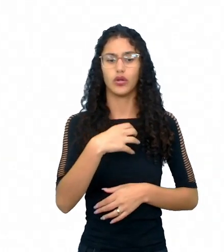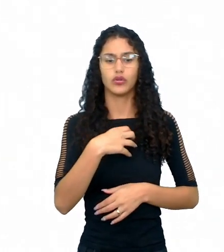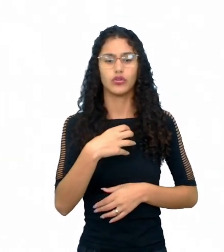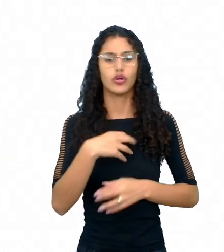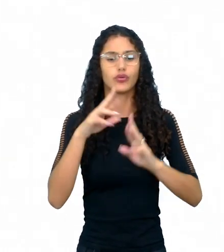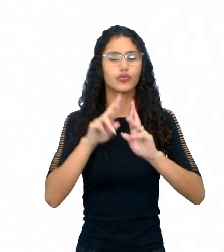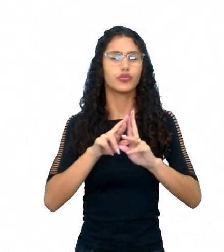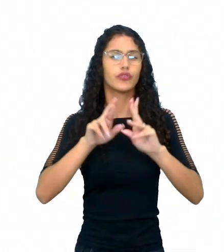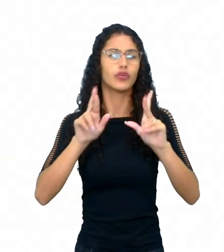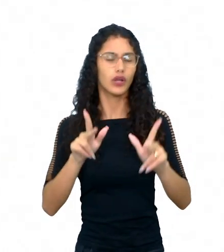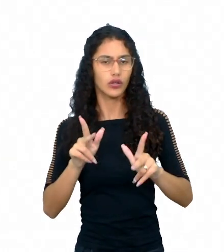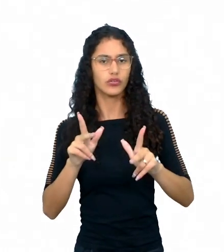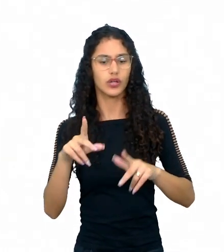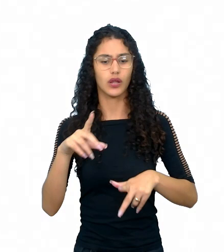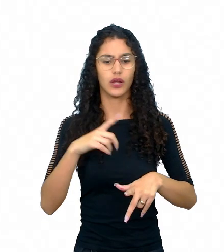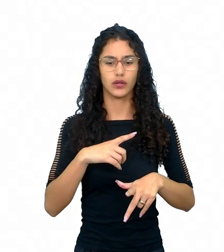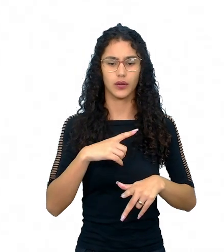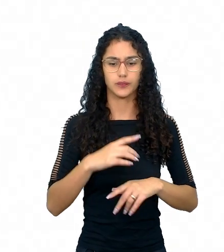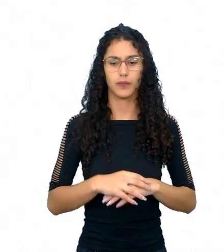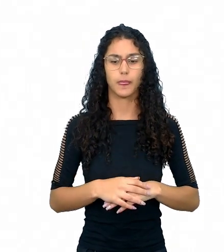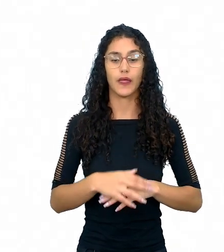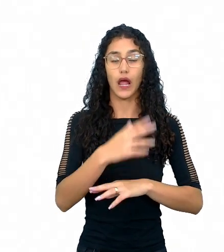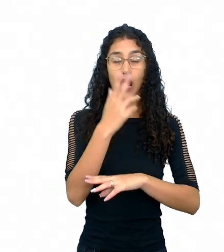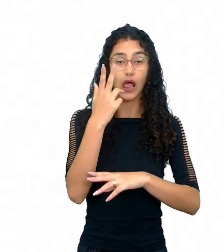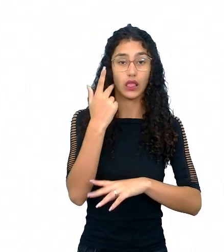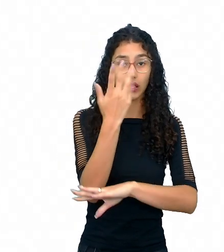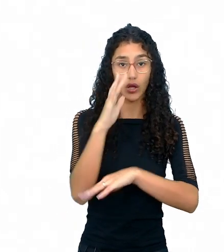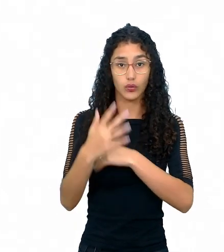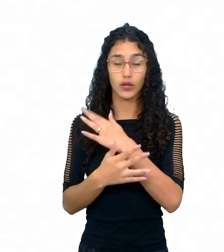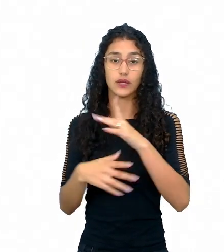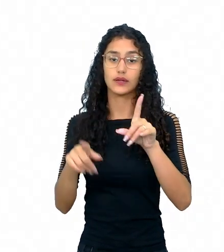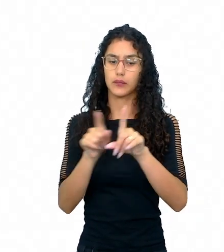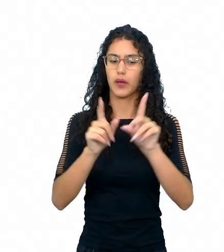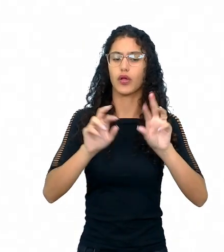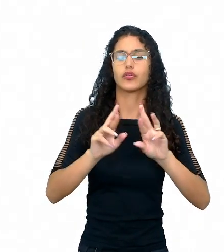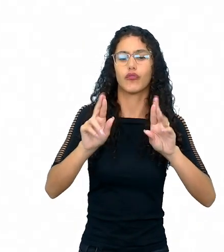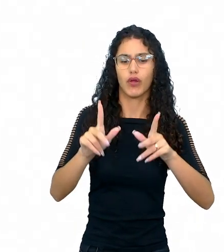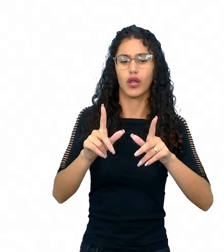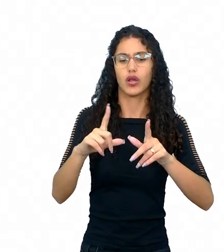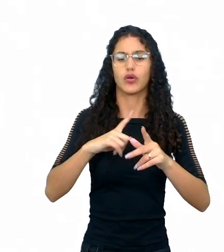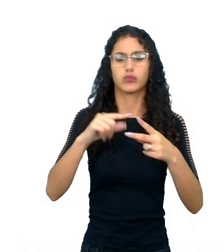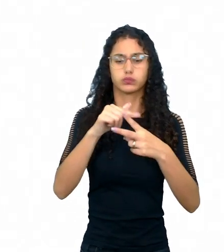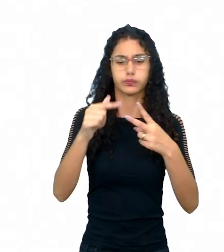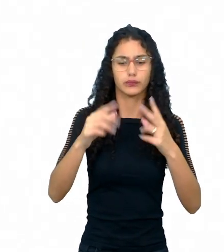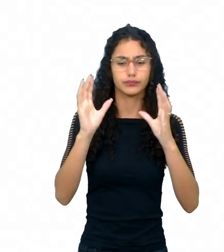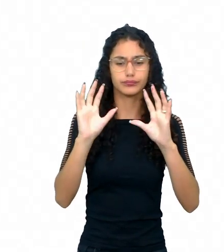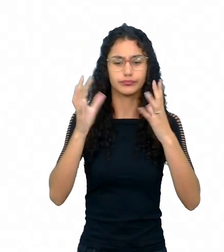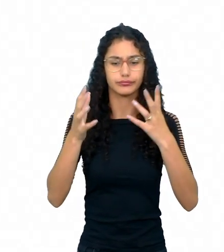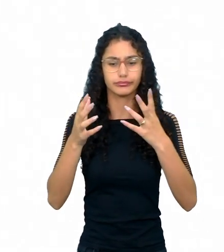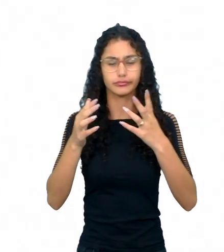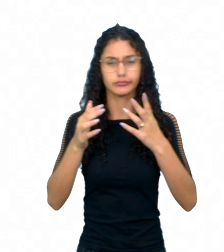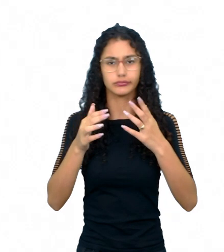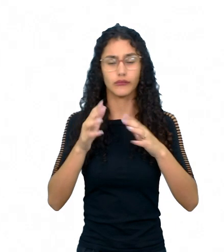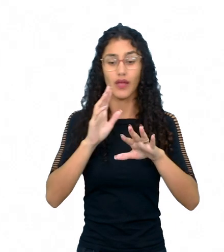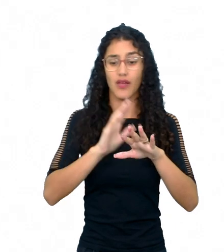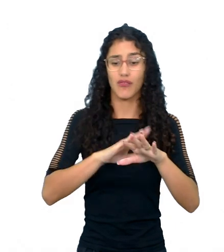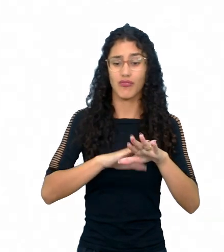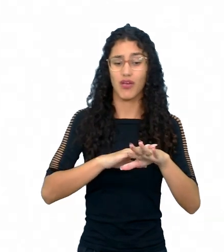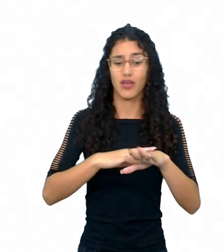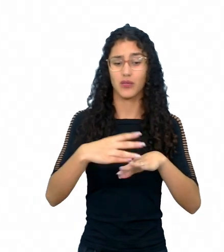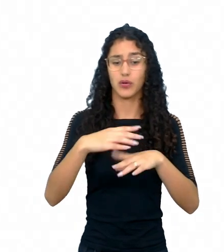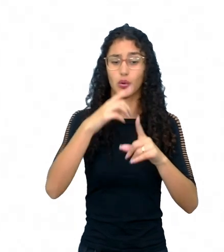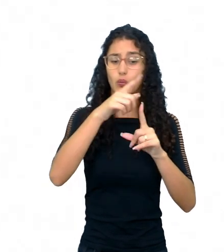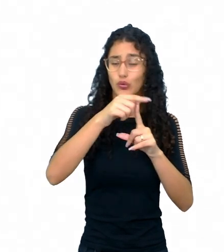de formas diferentes, em eventos de naturezas também diferentes, e cujos efeitos ou consequências são condicionados